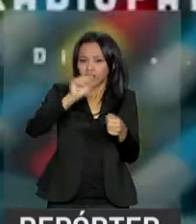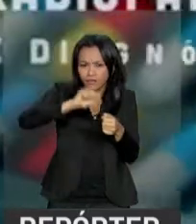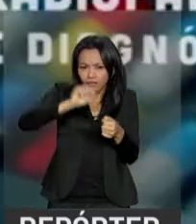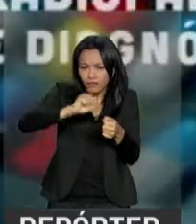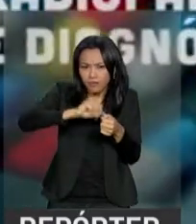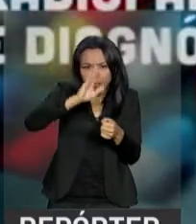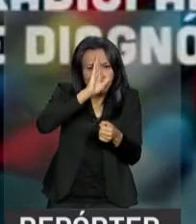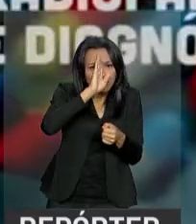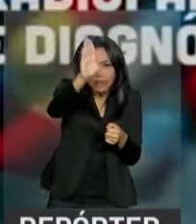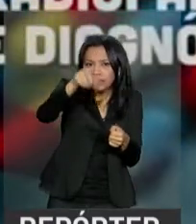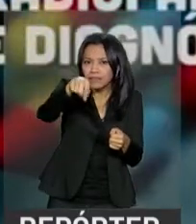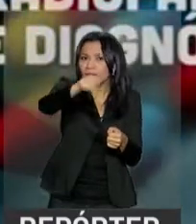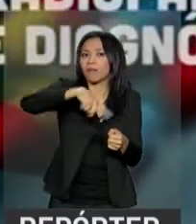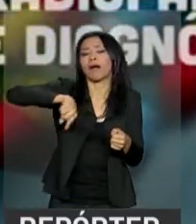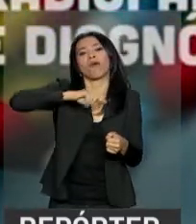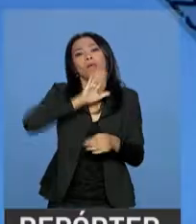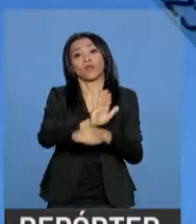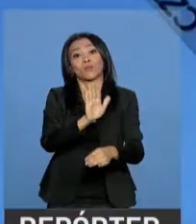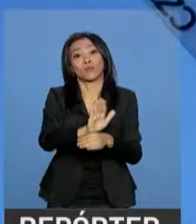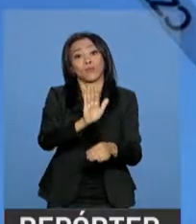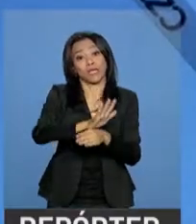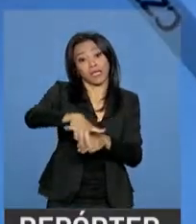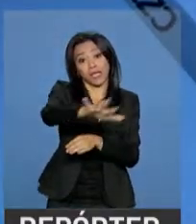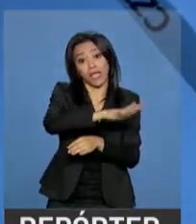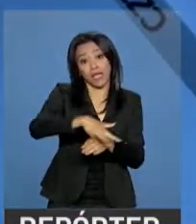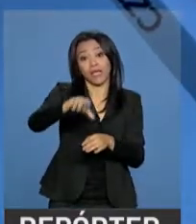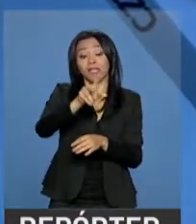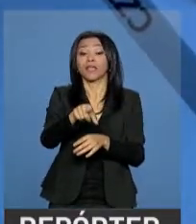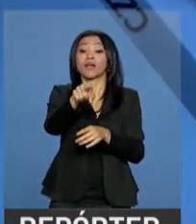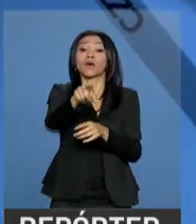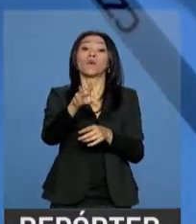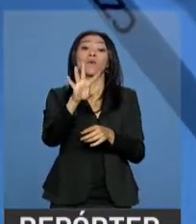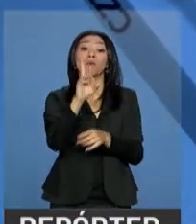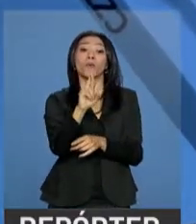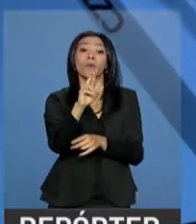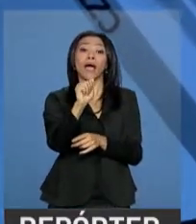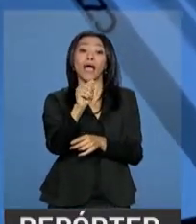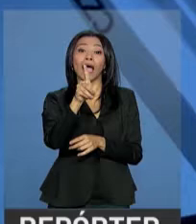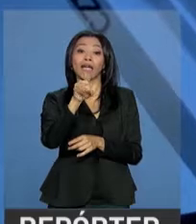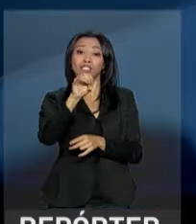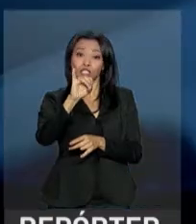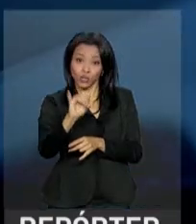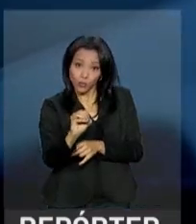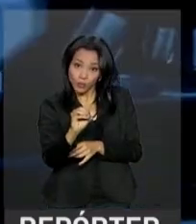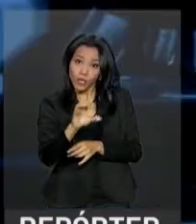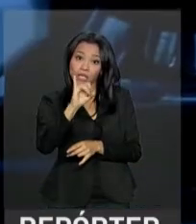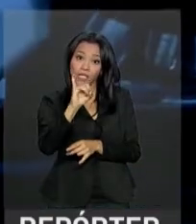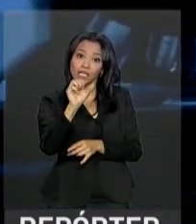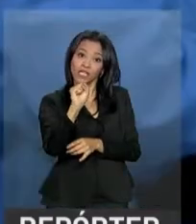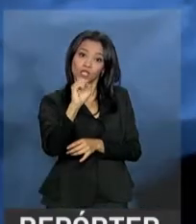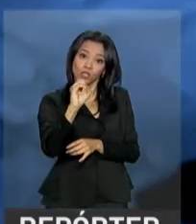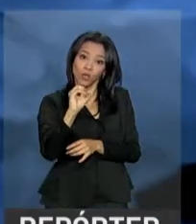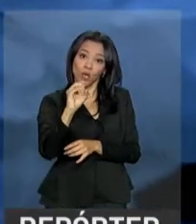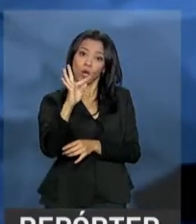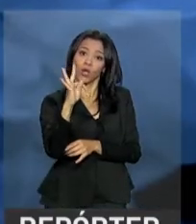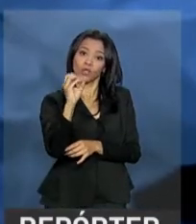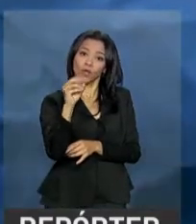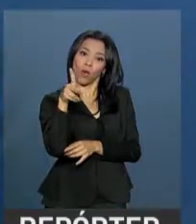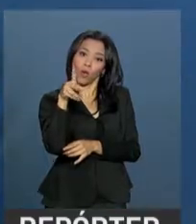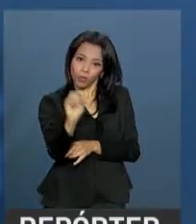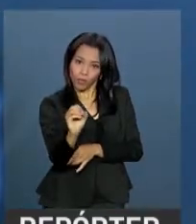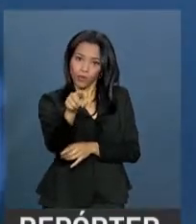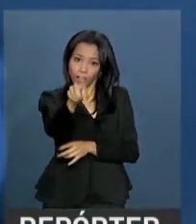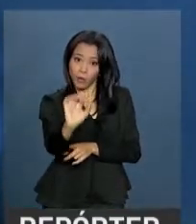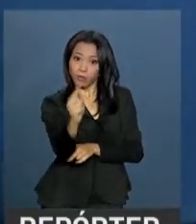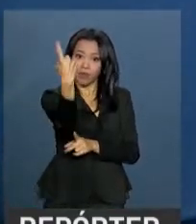essencial para a medicina nuclear o radioisótopo com o início da construção do primeiro reator multipropósito brasileiro